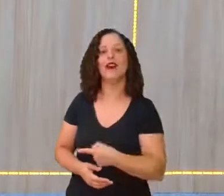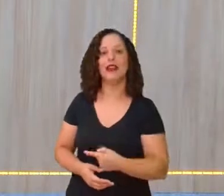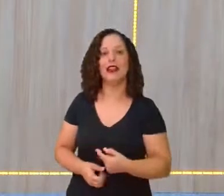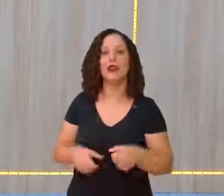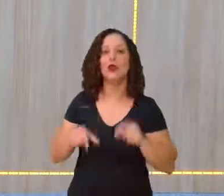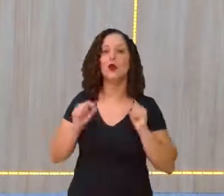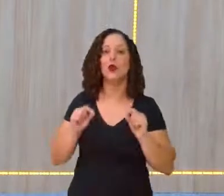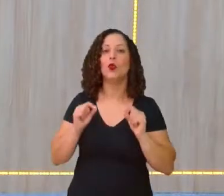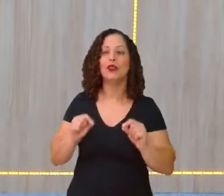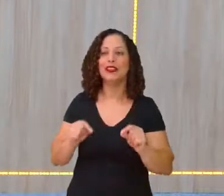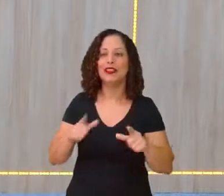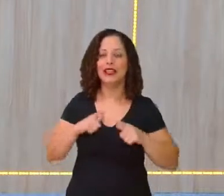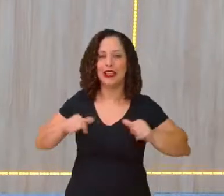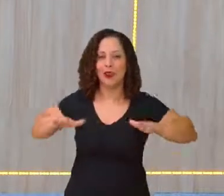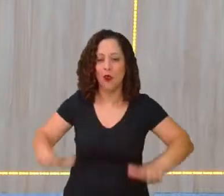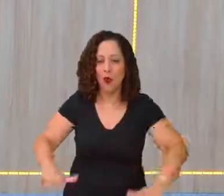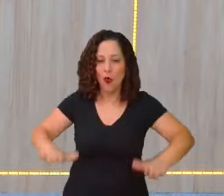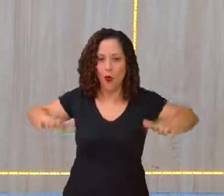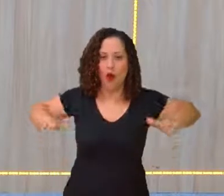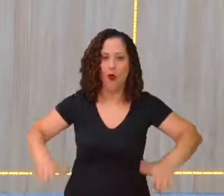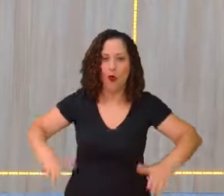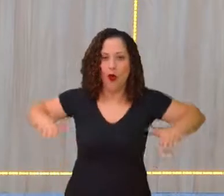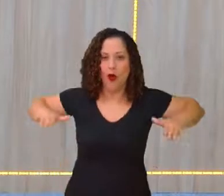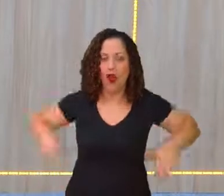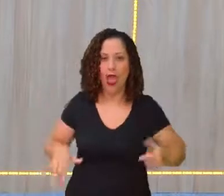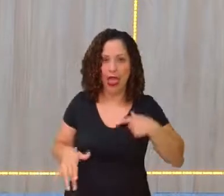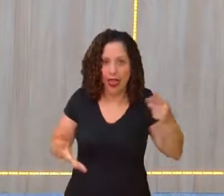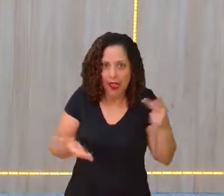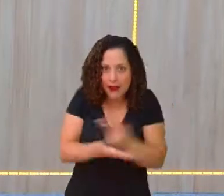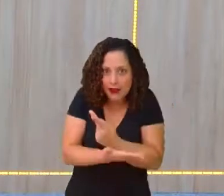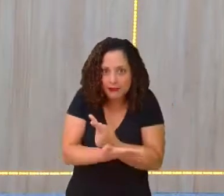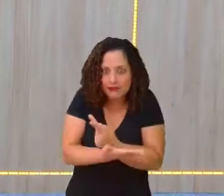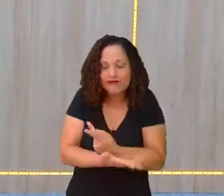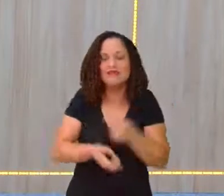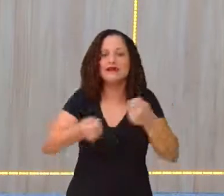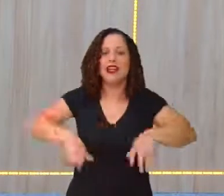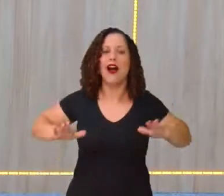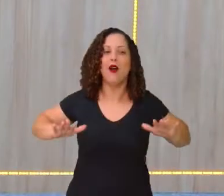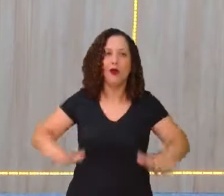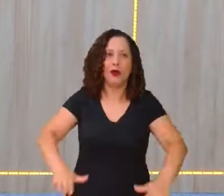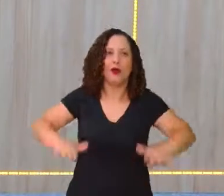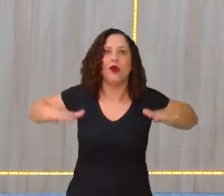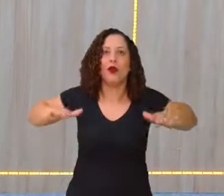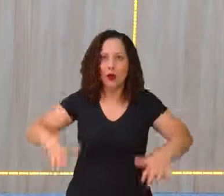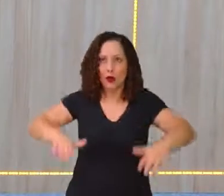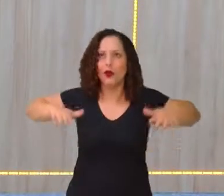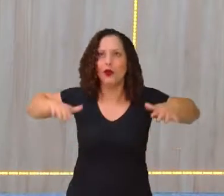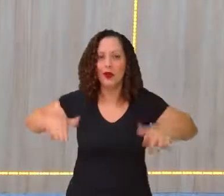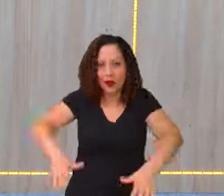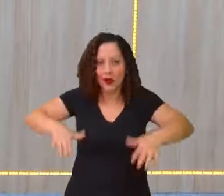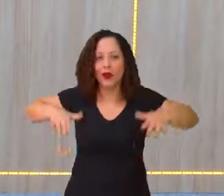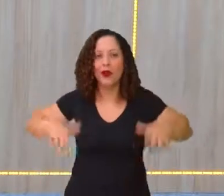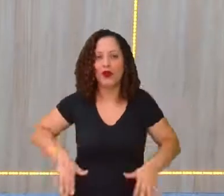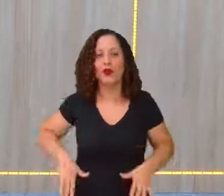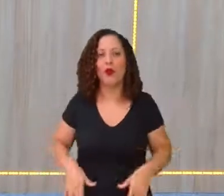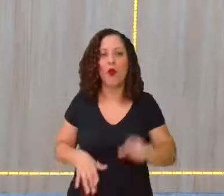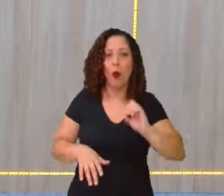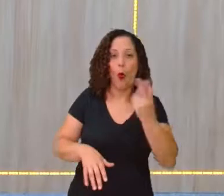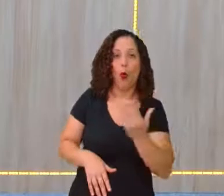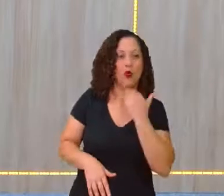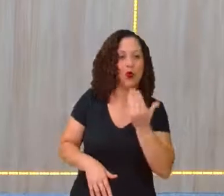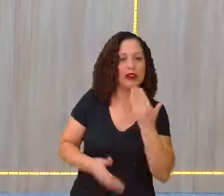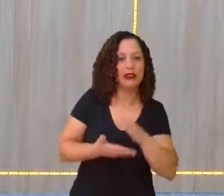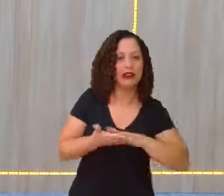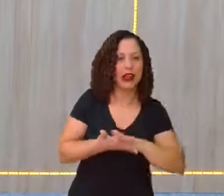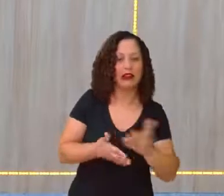10, que são 10 flexões. Então, cada erro que a gente fazia, cada vez que a gente não cumpria algo, né? Então, para